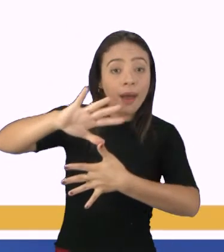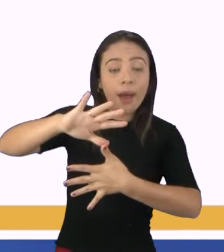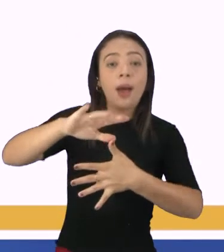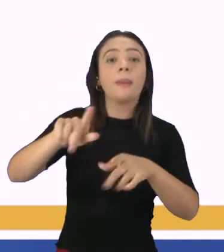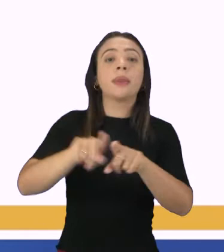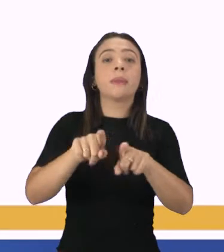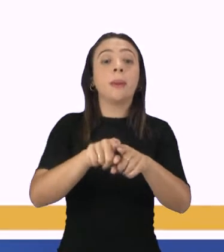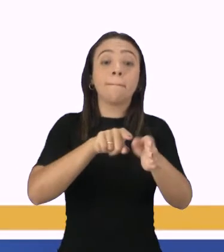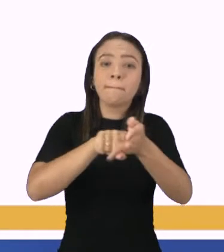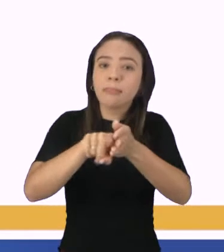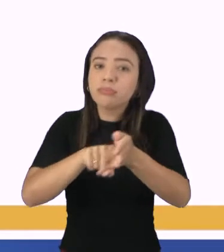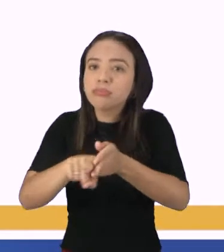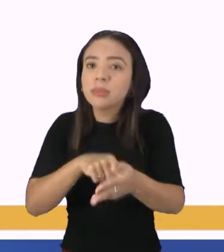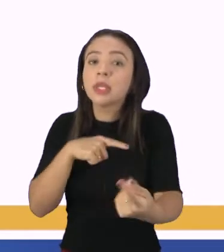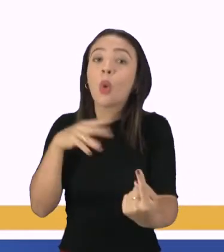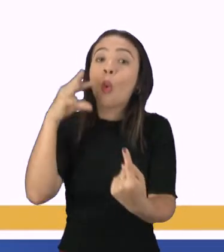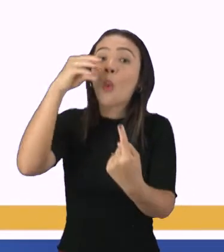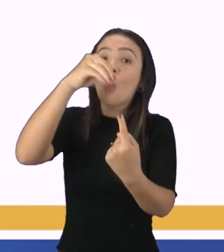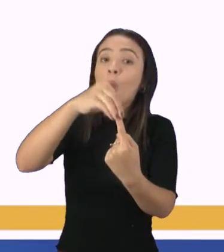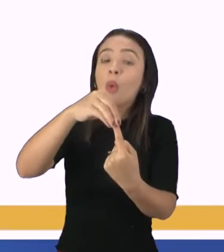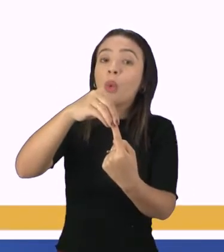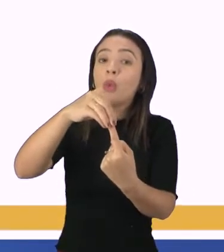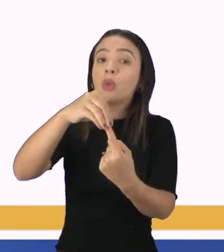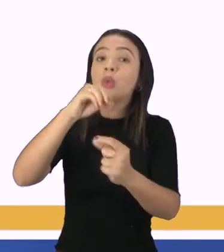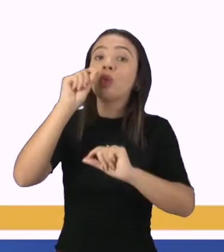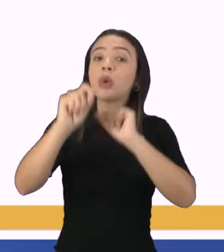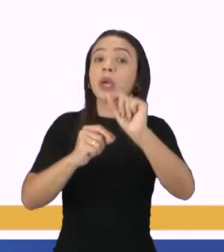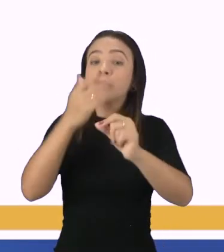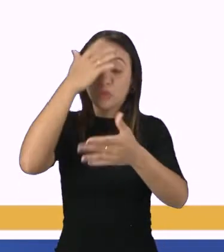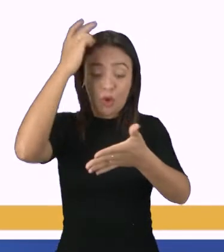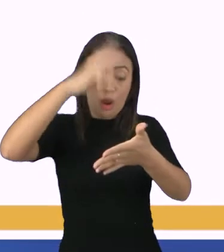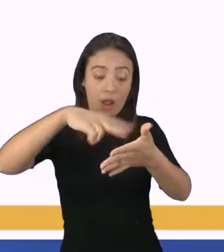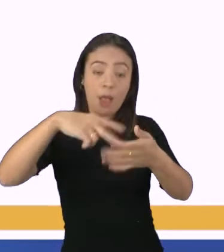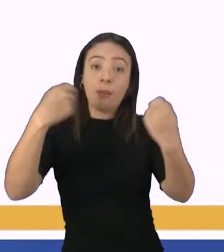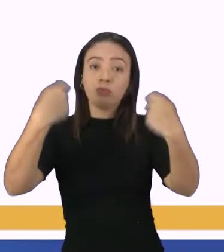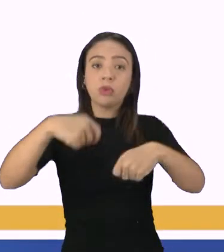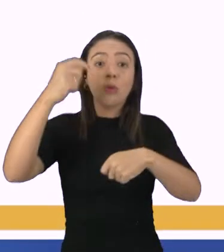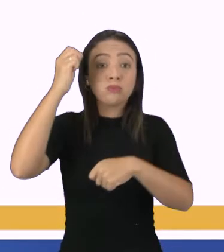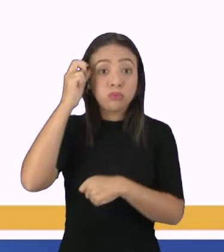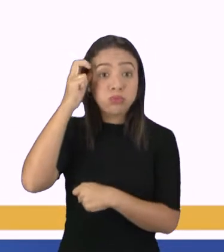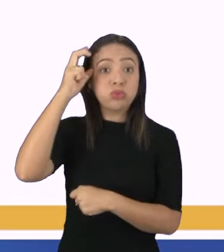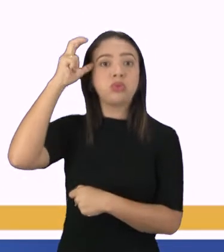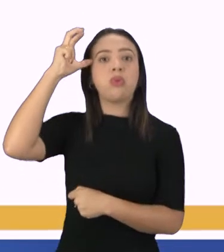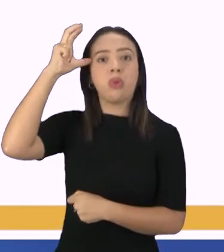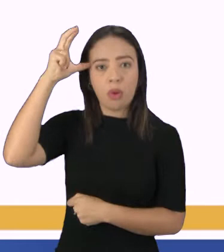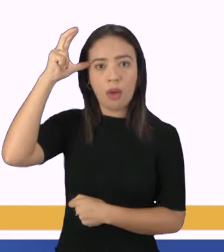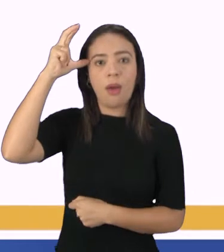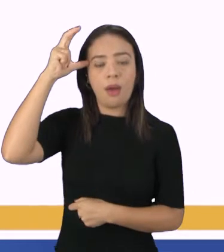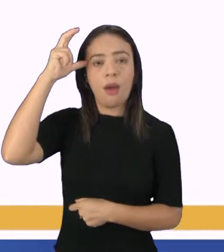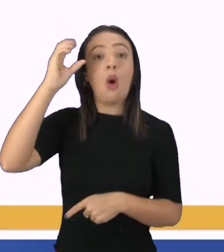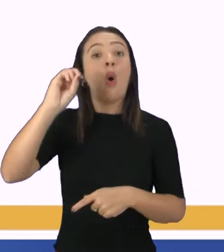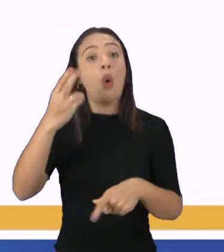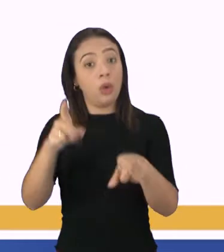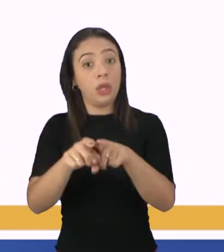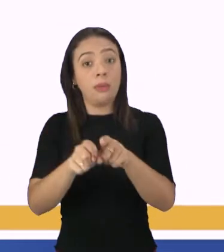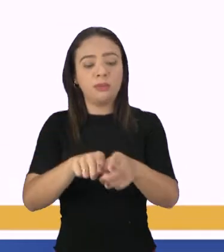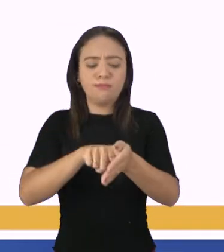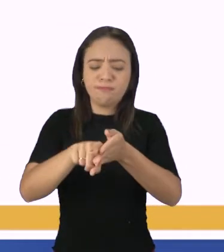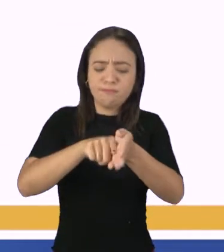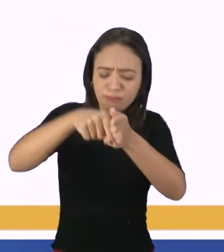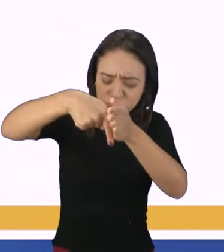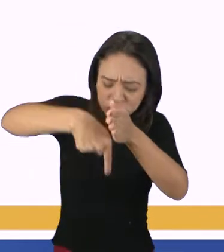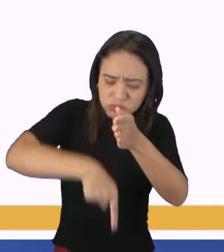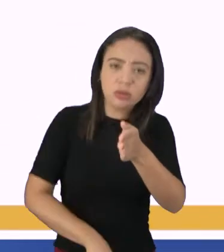de pesquisa, tudo com o objetivo de possibilitar aos leitores um conhecimento mais amplo ou mais aprofundado do